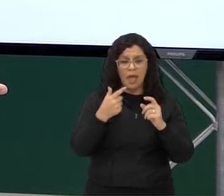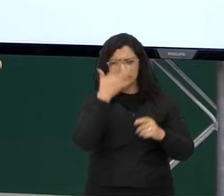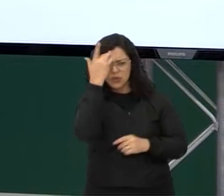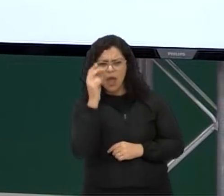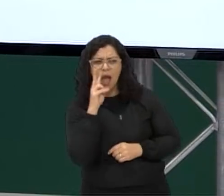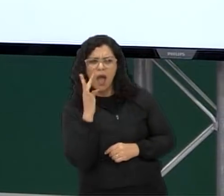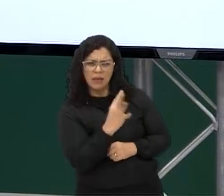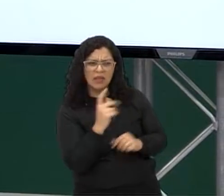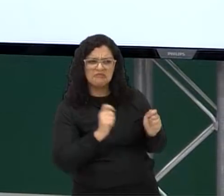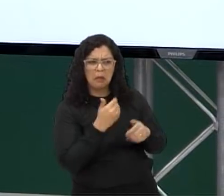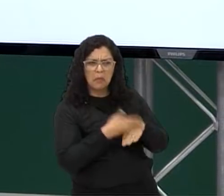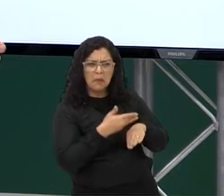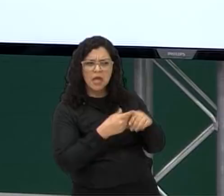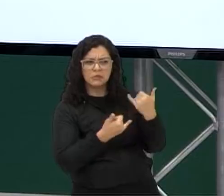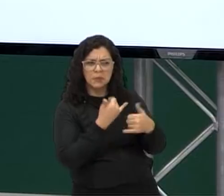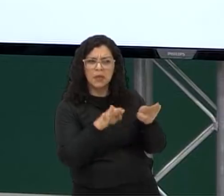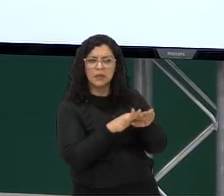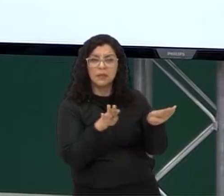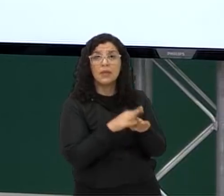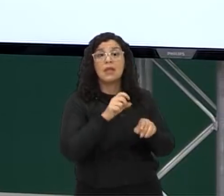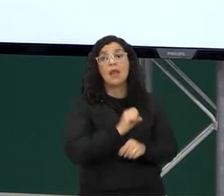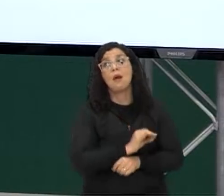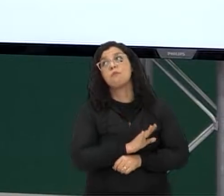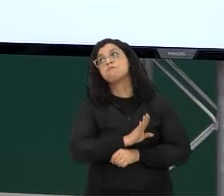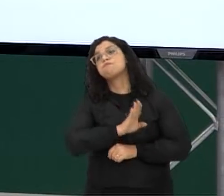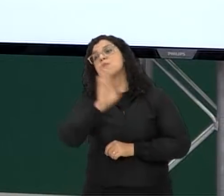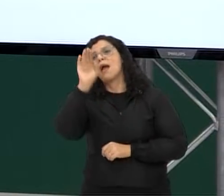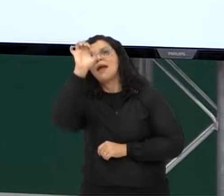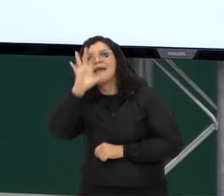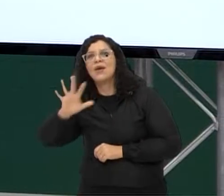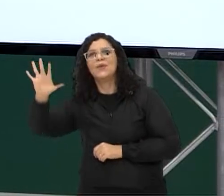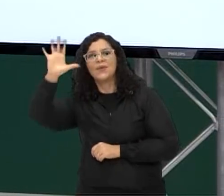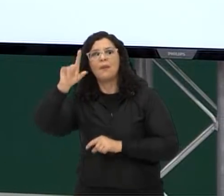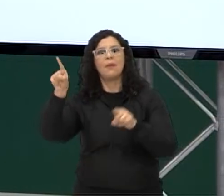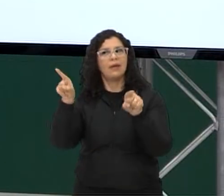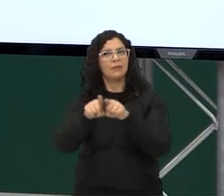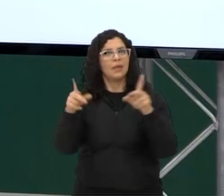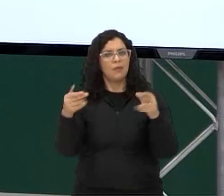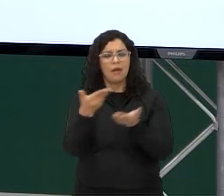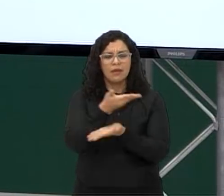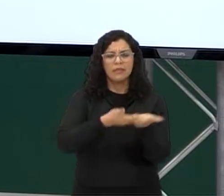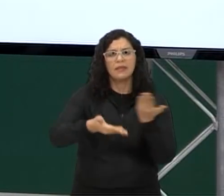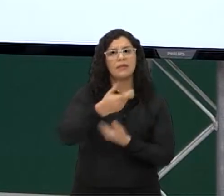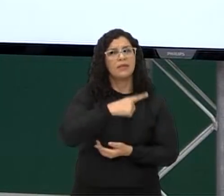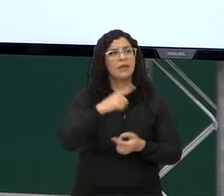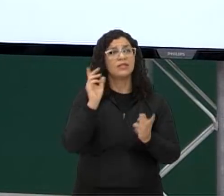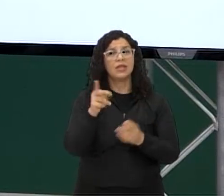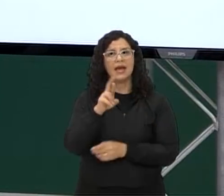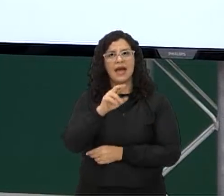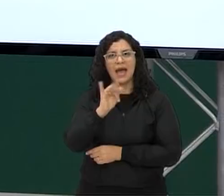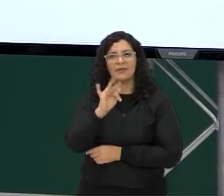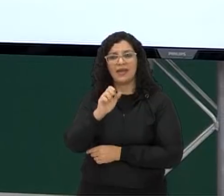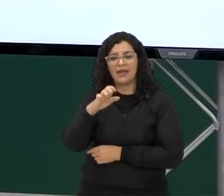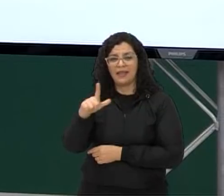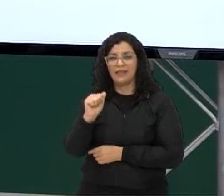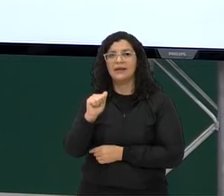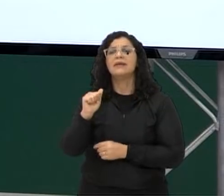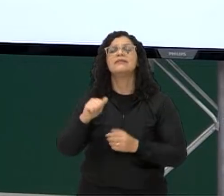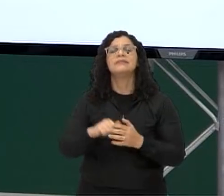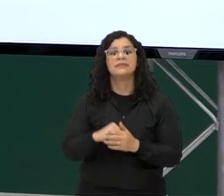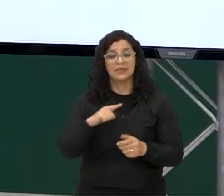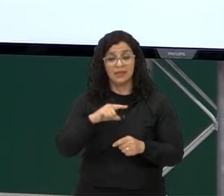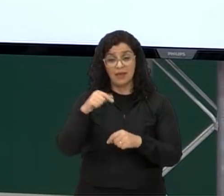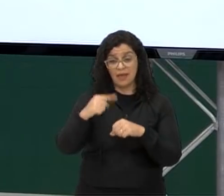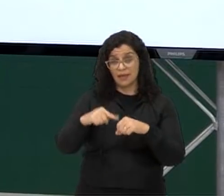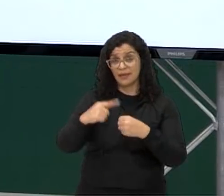procura ali, né, prática nos Estados Unidos, ele acaba difundindo-se pela Europa. E continuamos aqui com as interações. Temos a Rafaela Pietrovski,